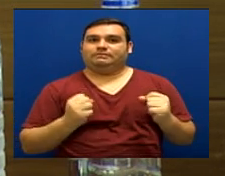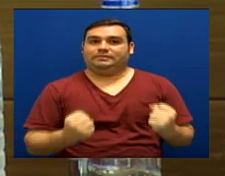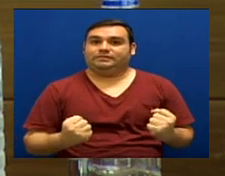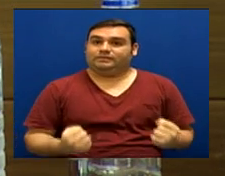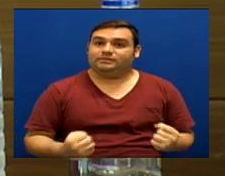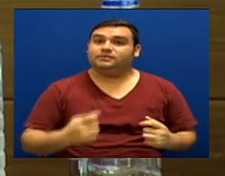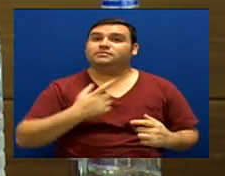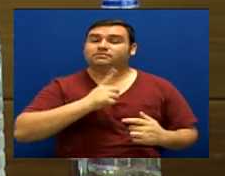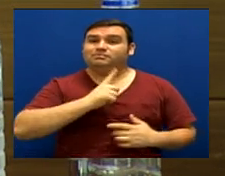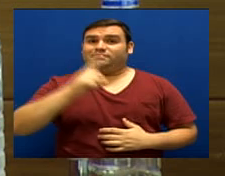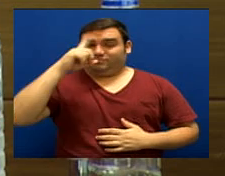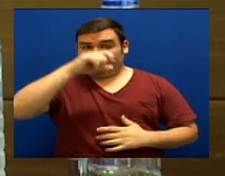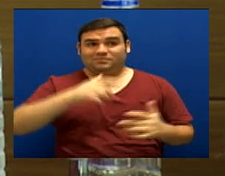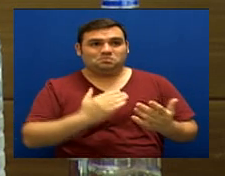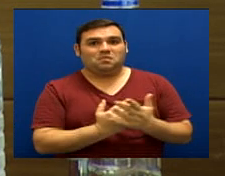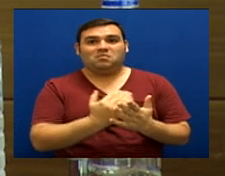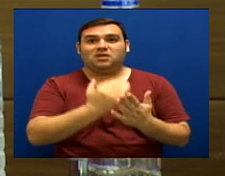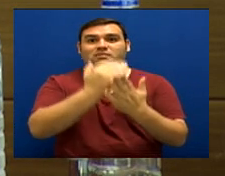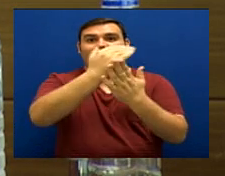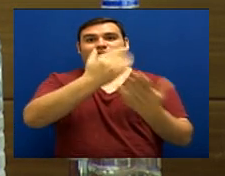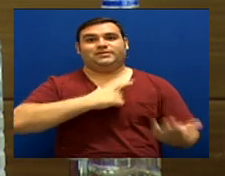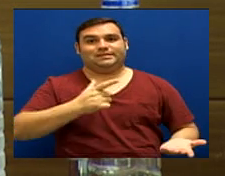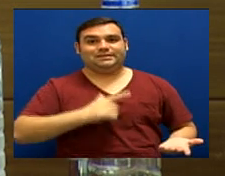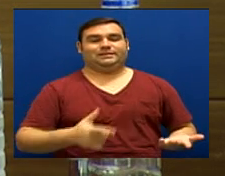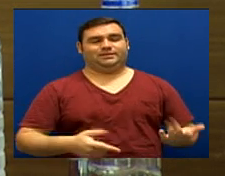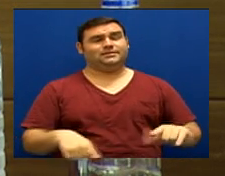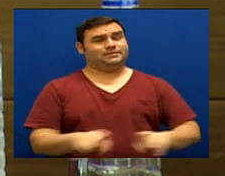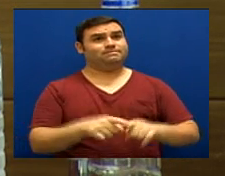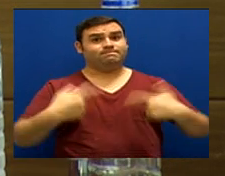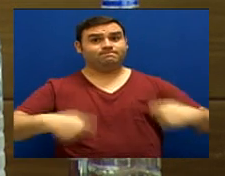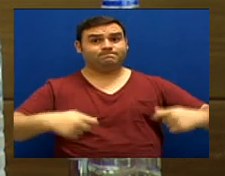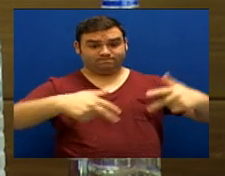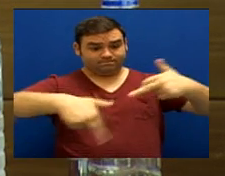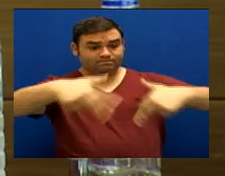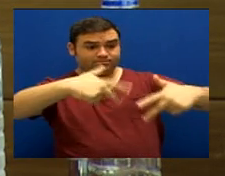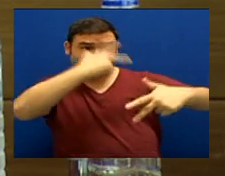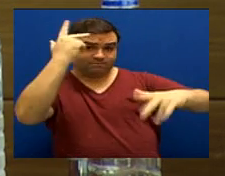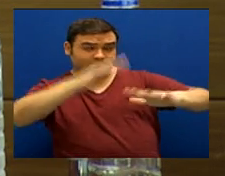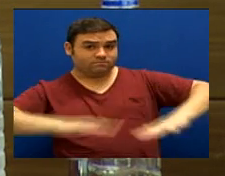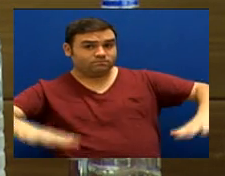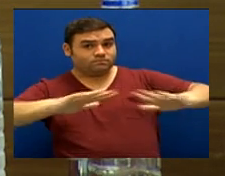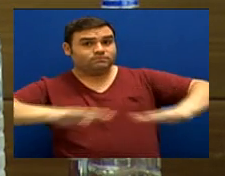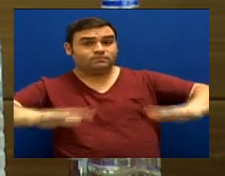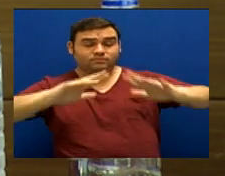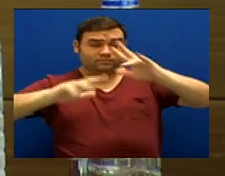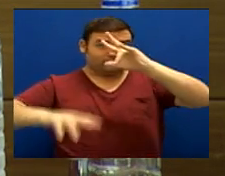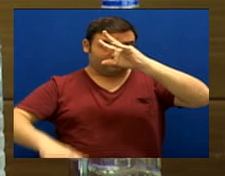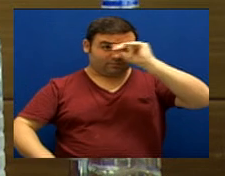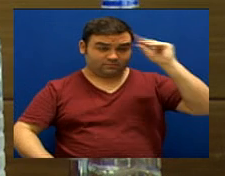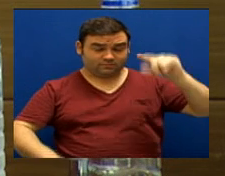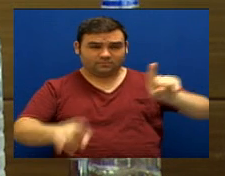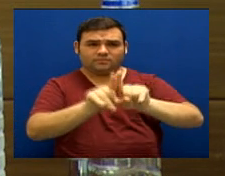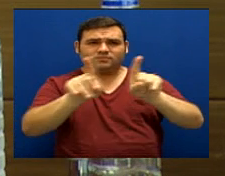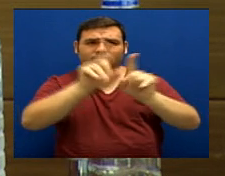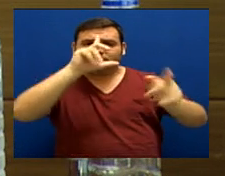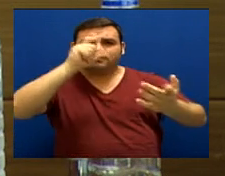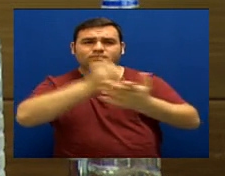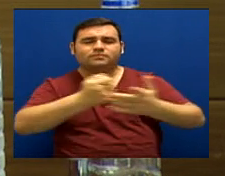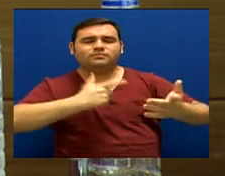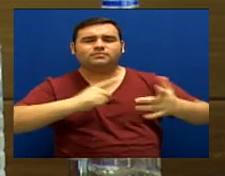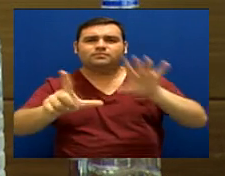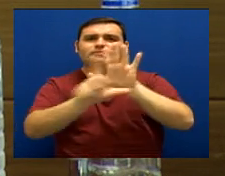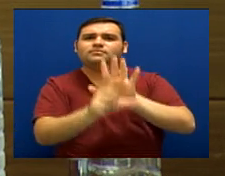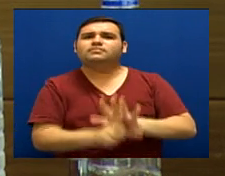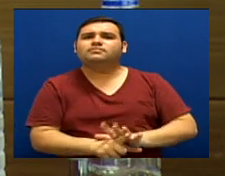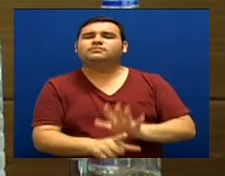a uma cada vez mais crescente né das das necessidades da população a prefeitura por determinação sem